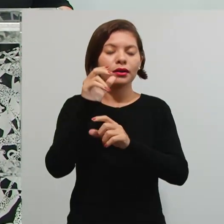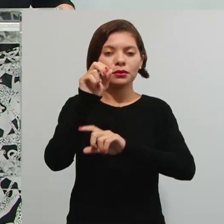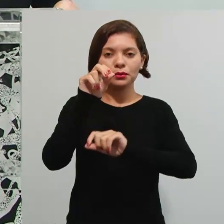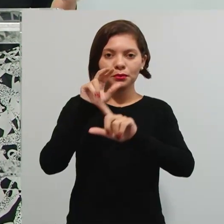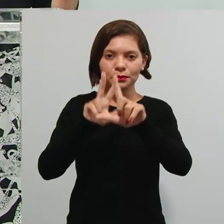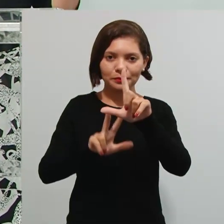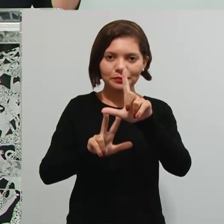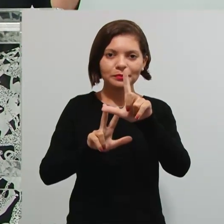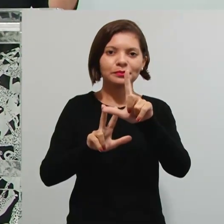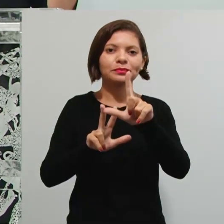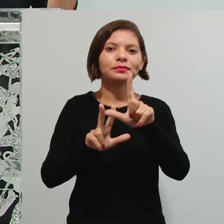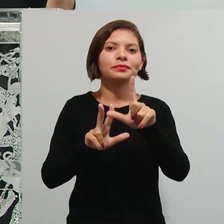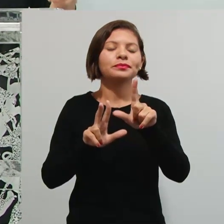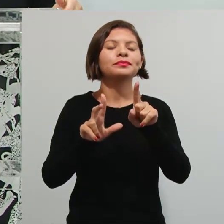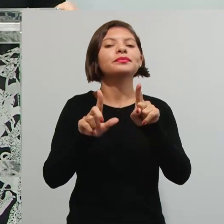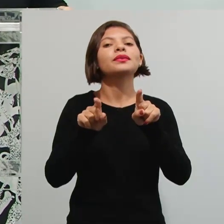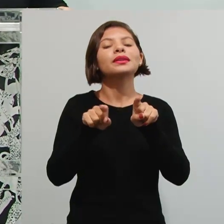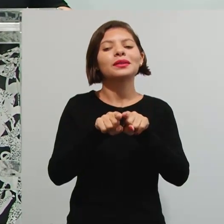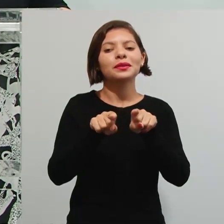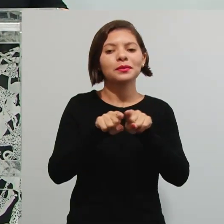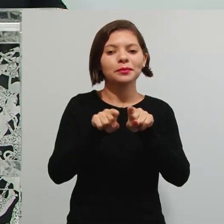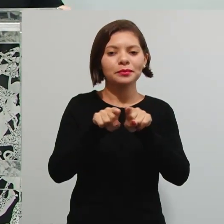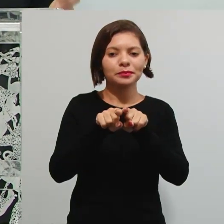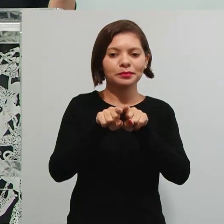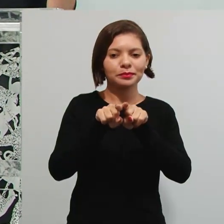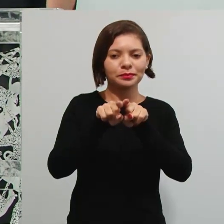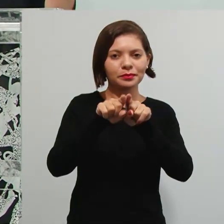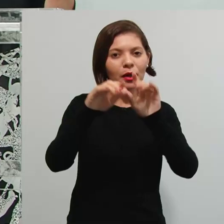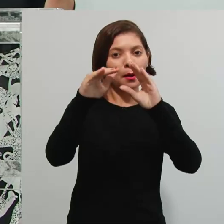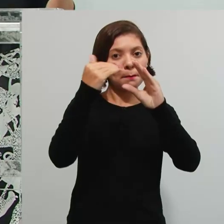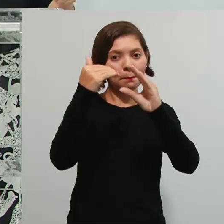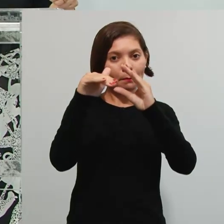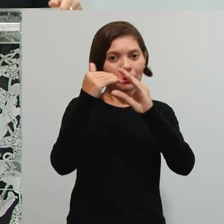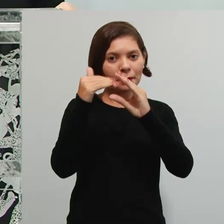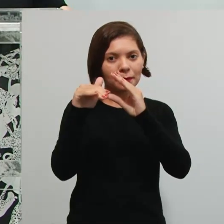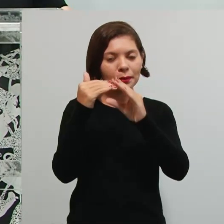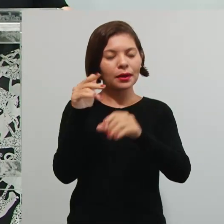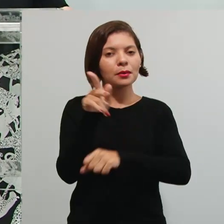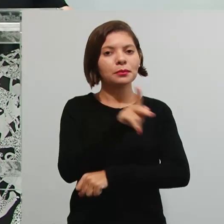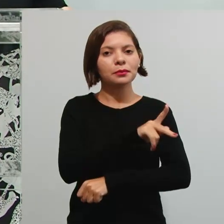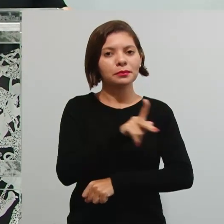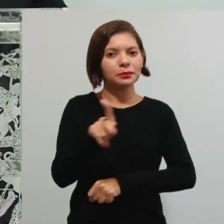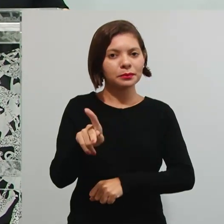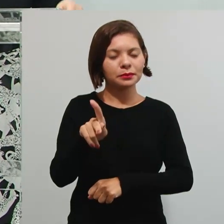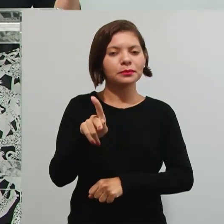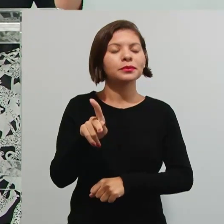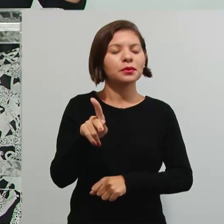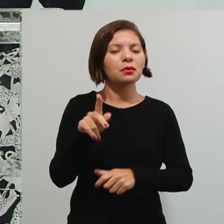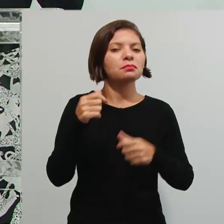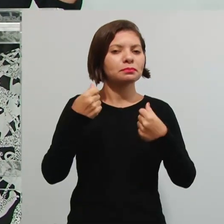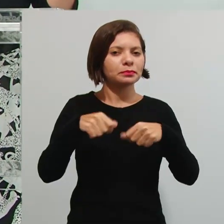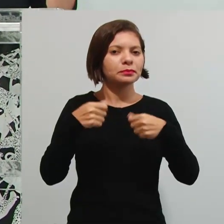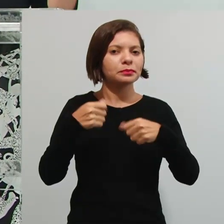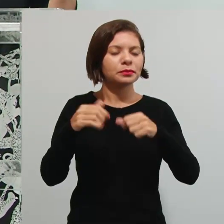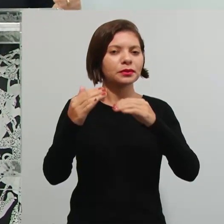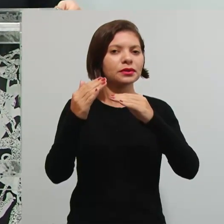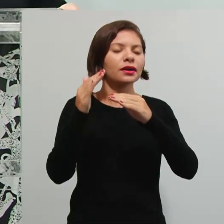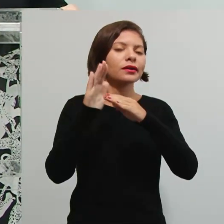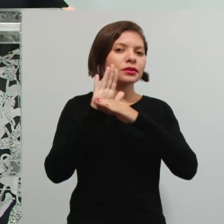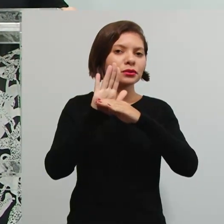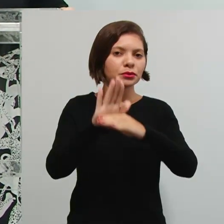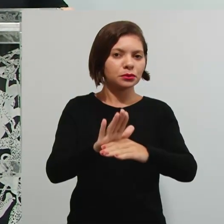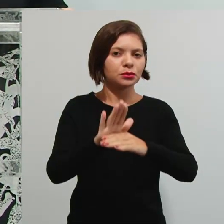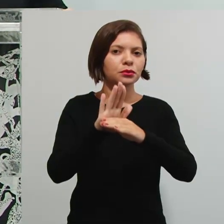né? Mandar suas dúvidas para o tutor sempre que for necessário, participar